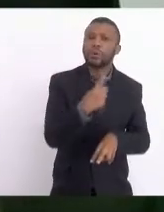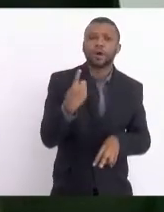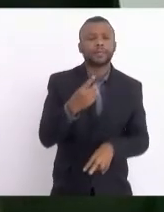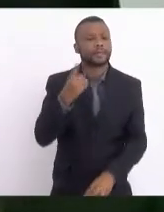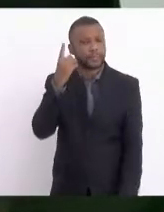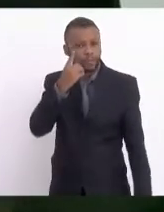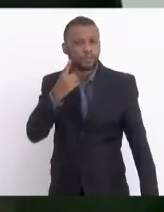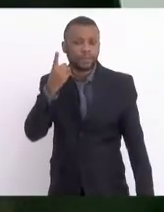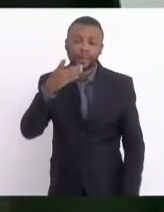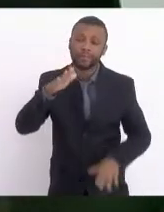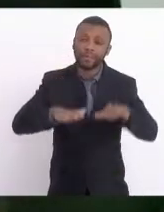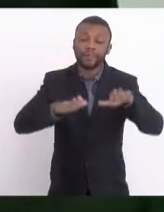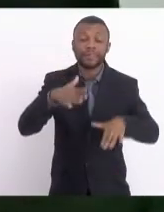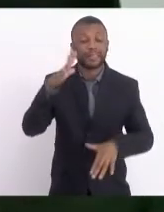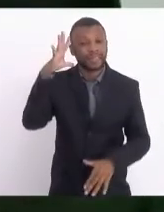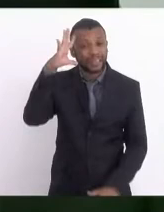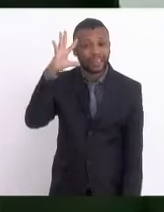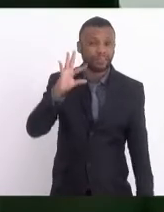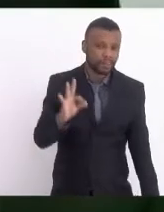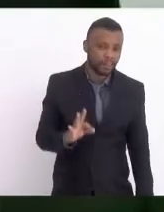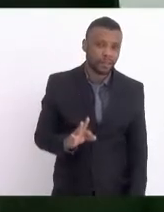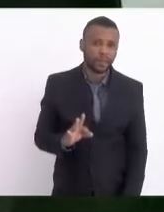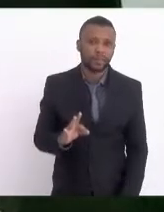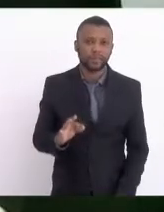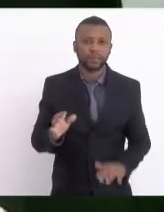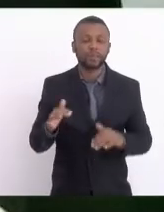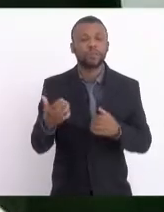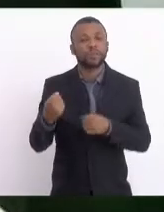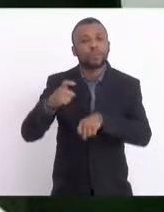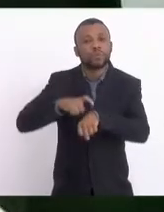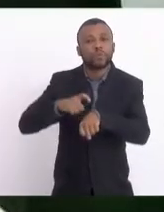deputados. Quando a gente quer